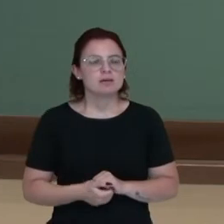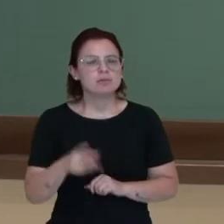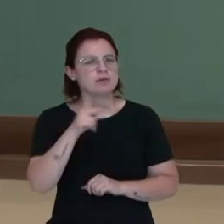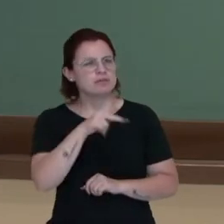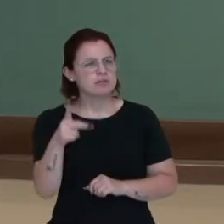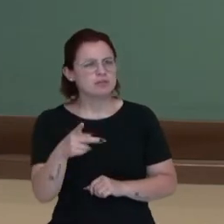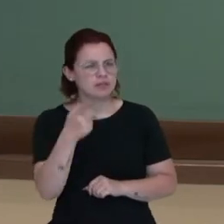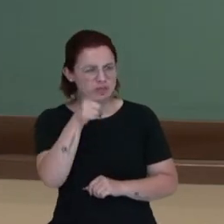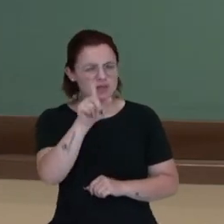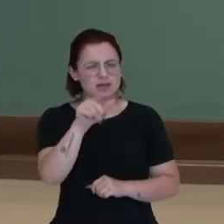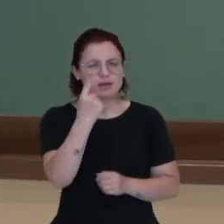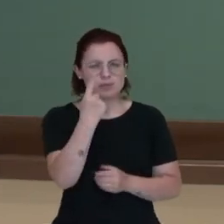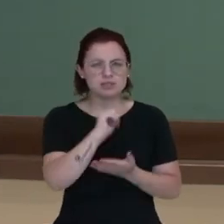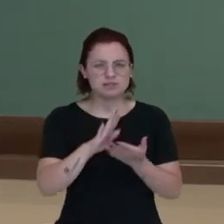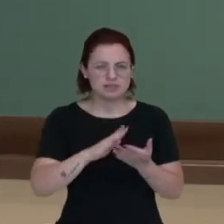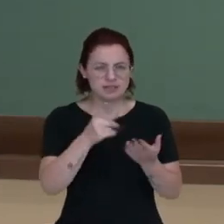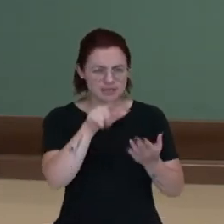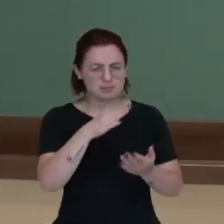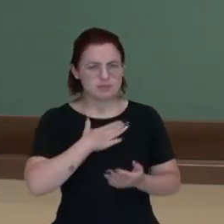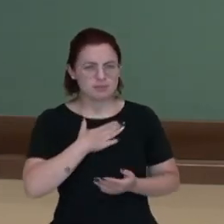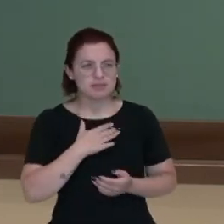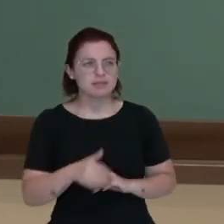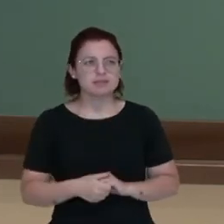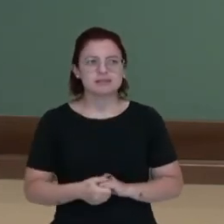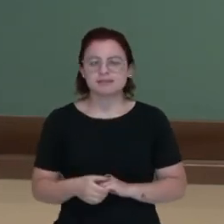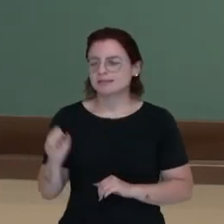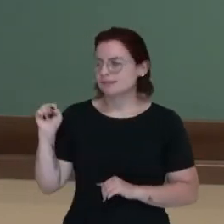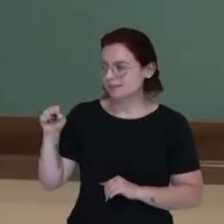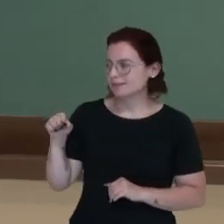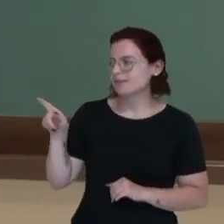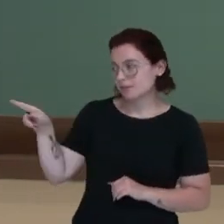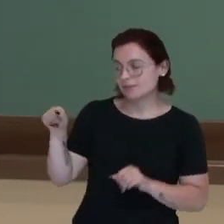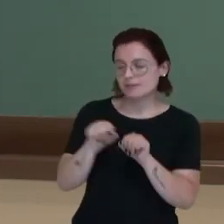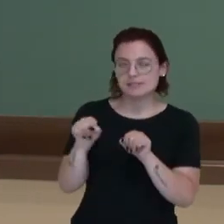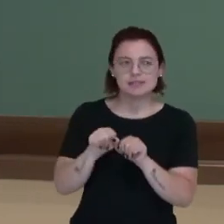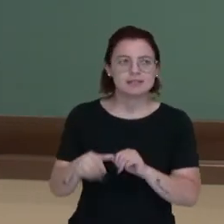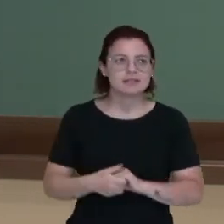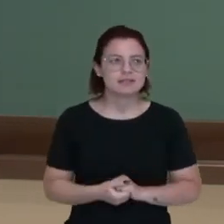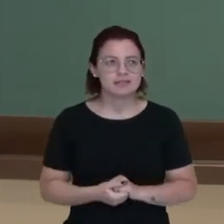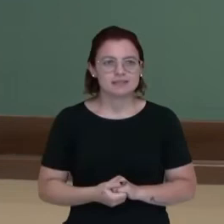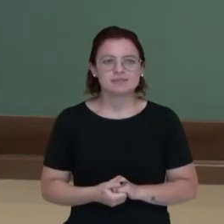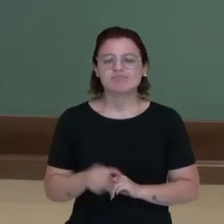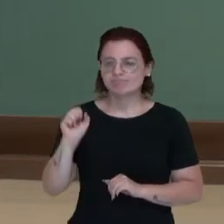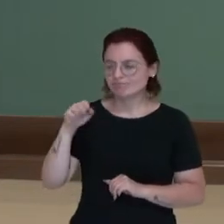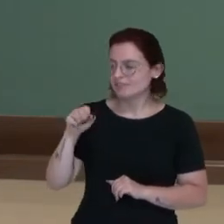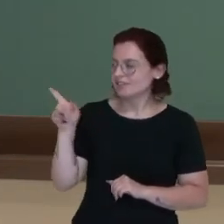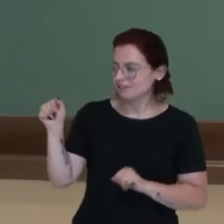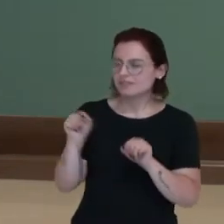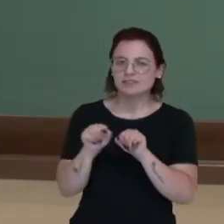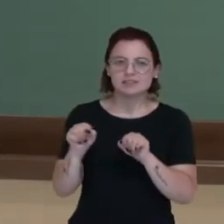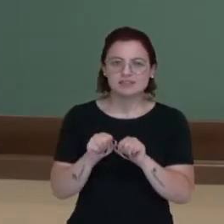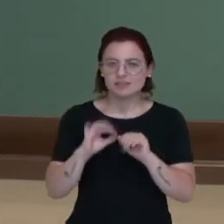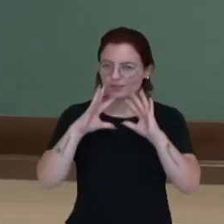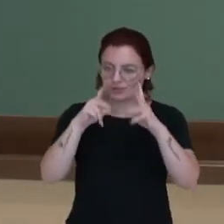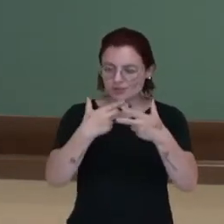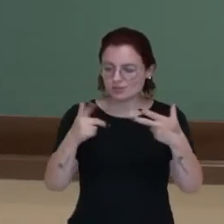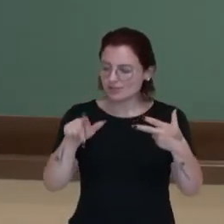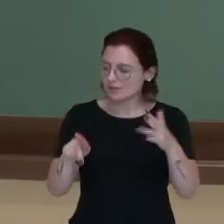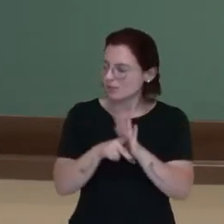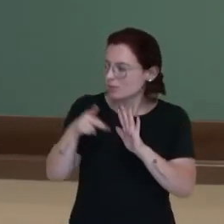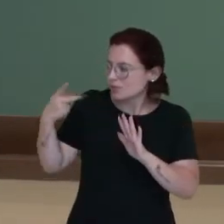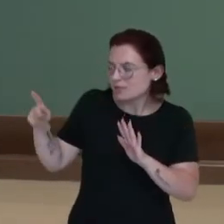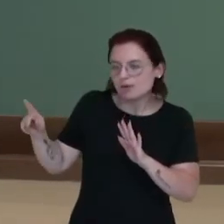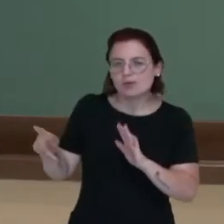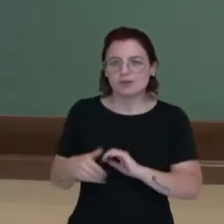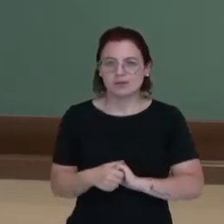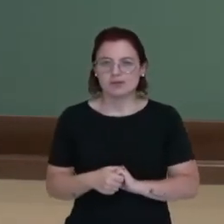uma atividade, isso é para mim, professor. Sim, senhor. Sim, senhora. Tudo aqui é para você, tá? Tudo